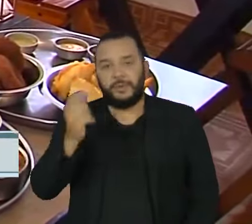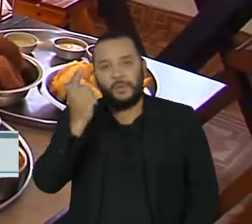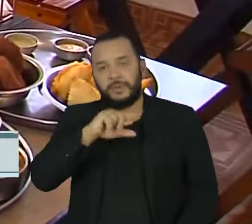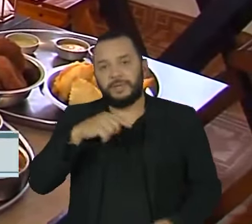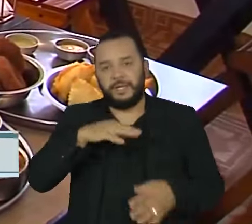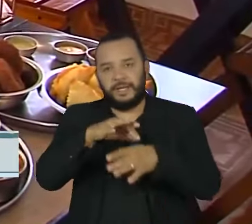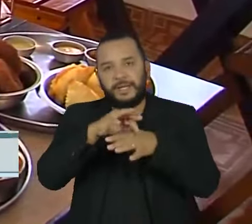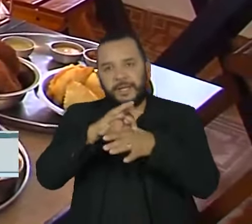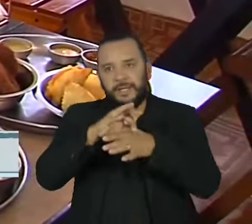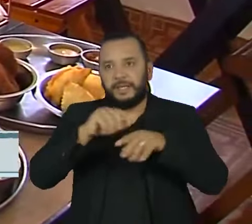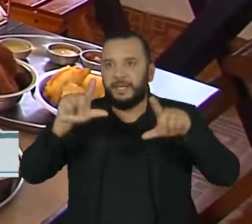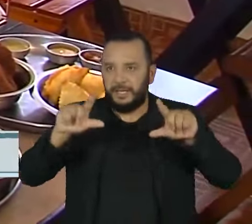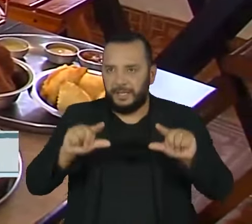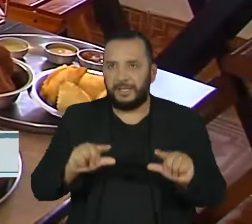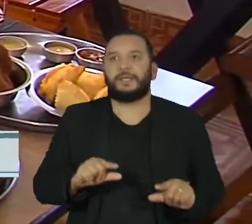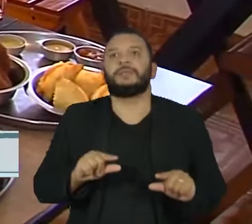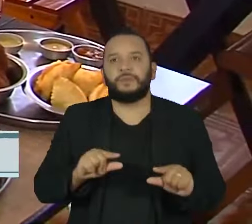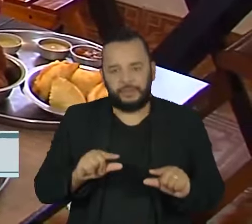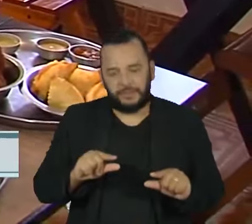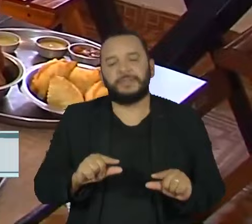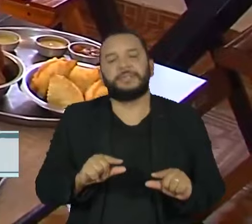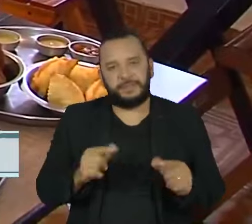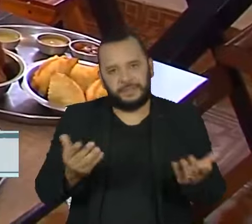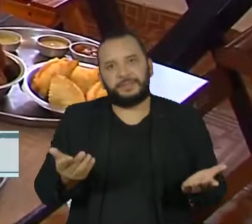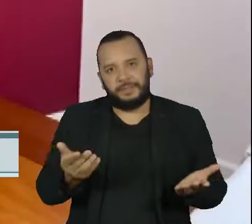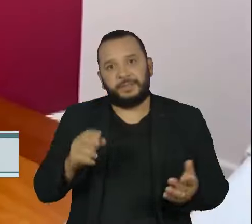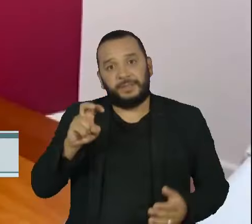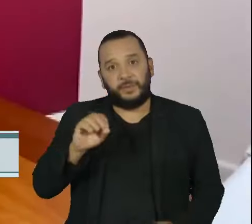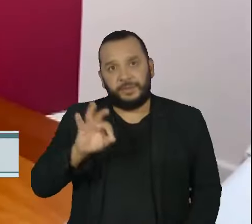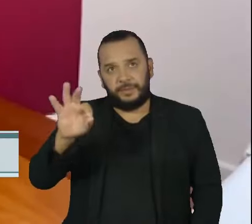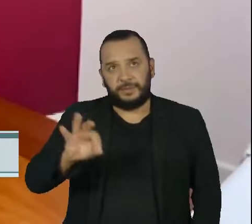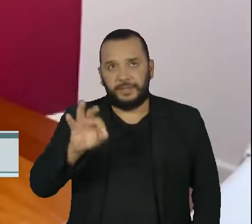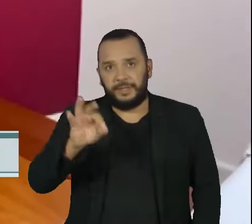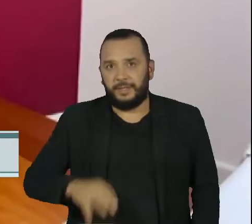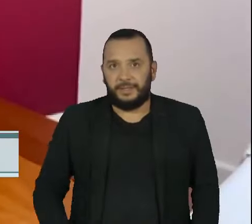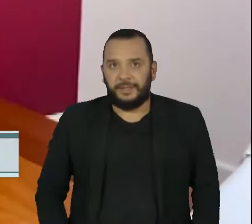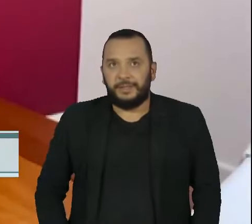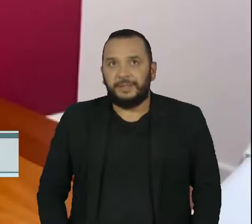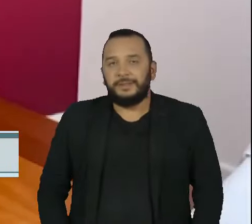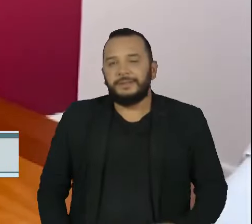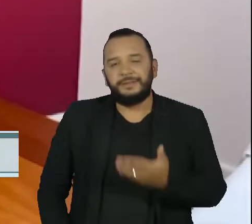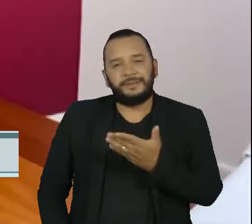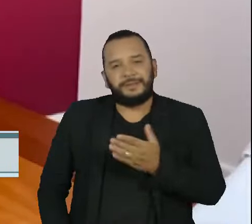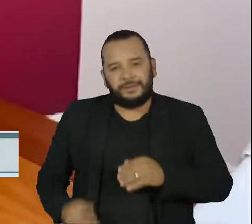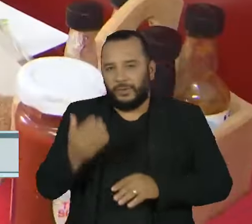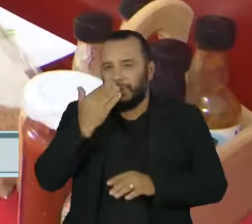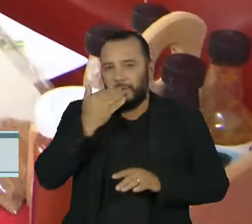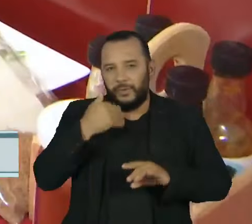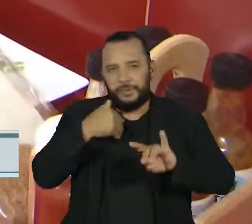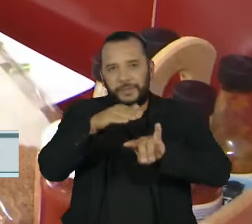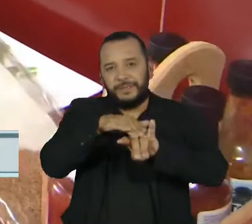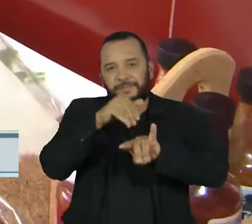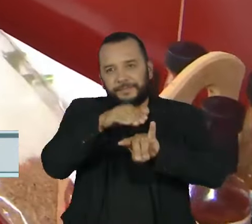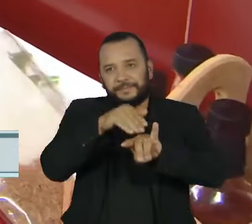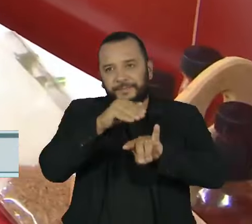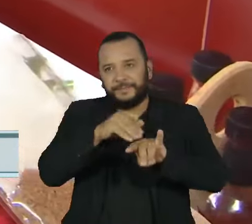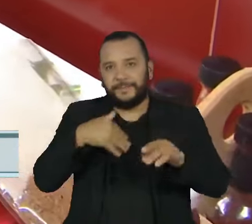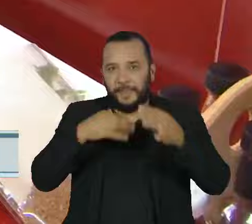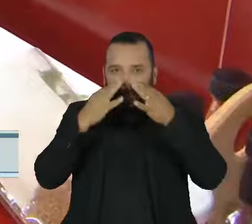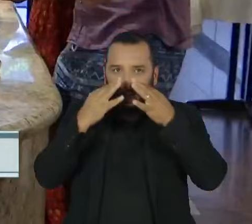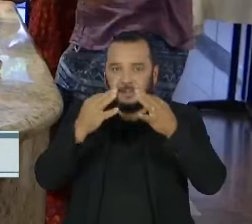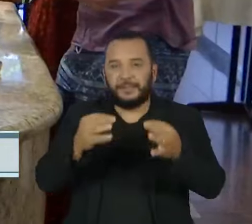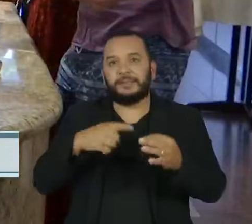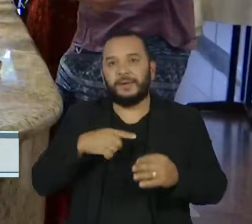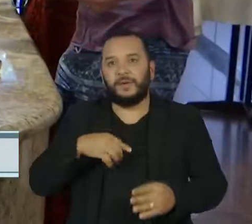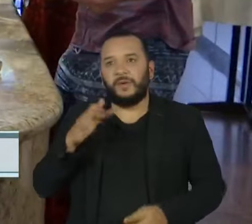menos metade o consumo de proteínas de origem animal Quem opta pela dieta vegana deve ficar atento ao volume de